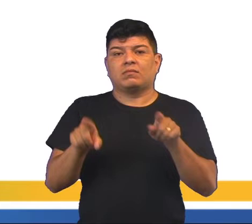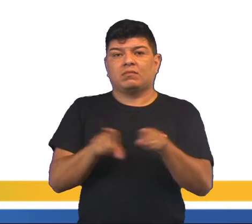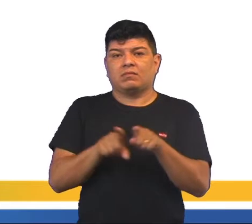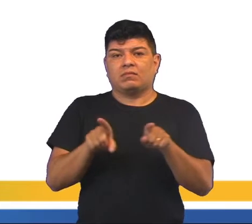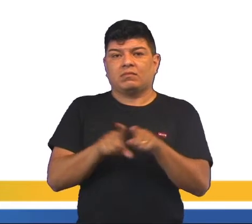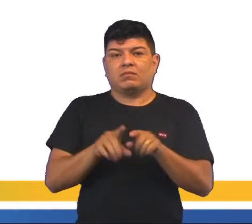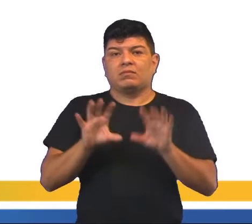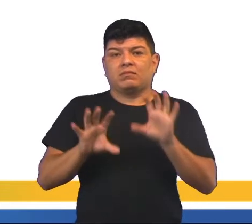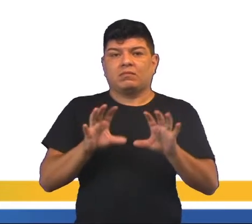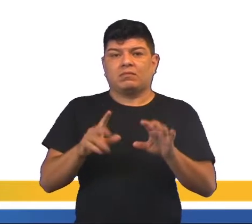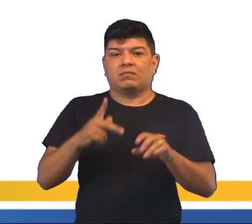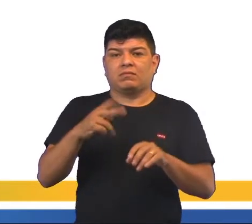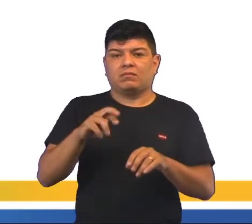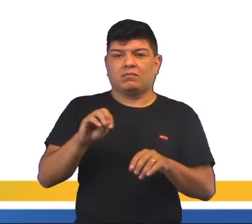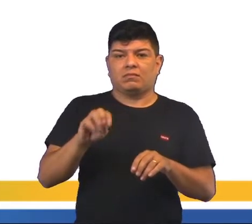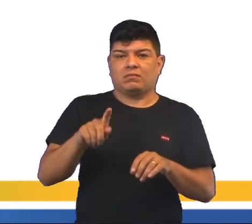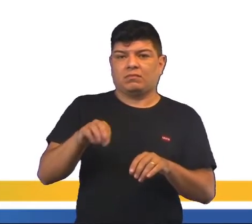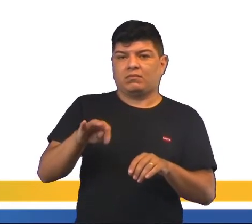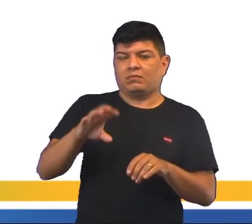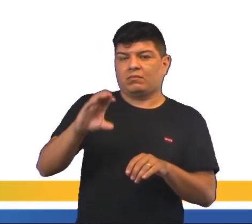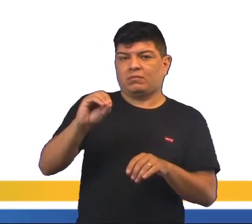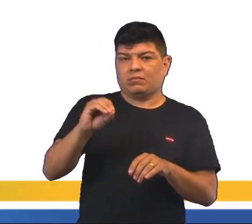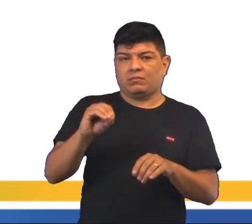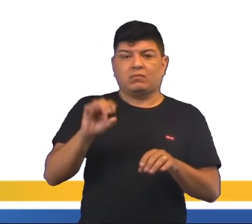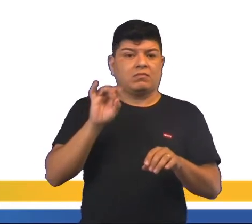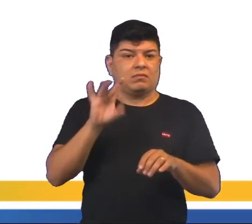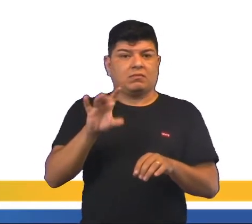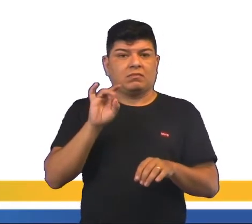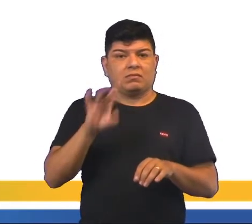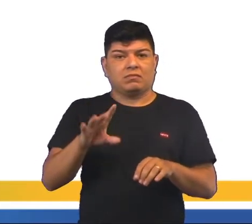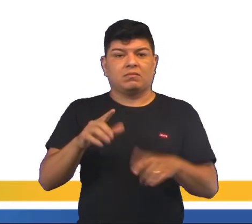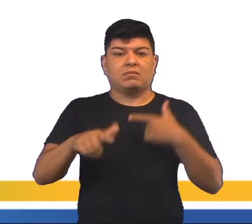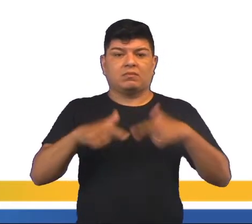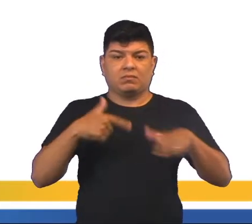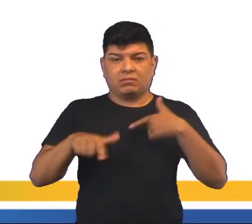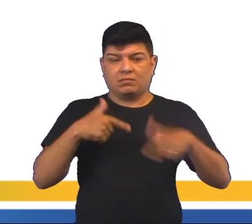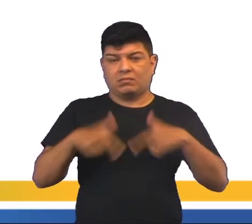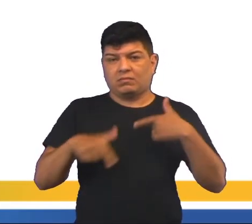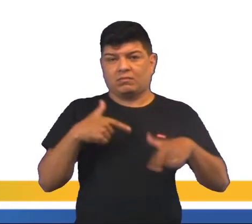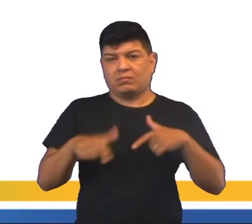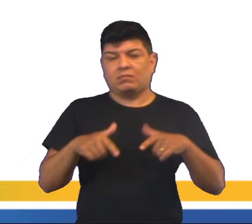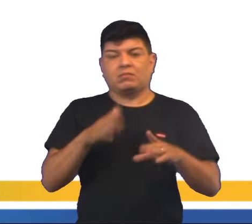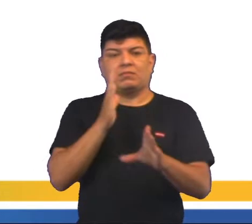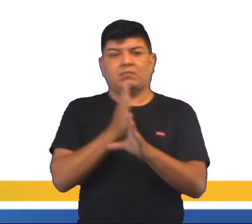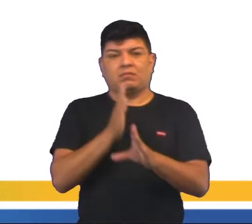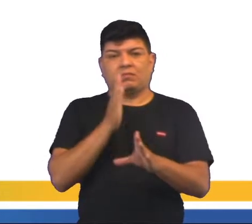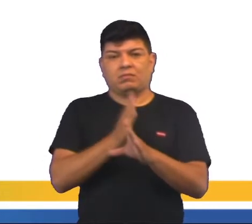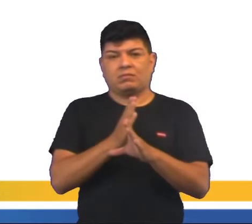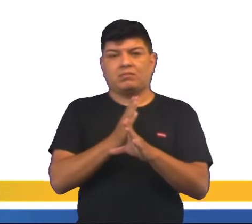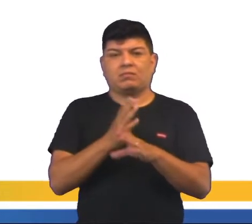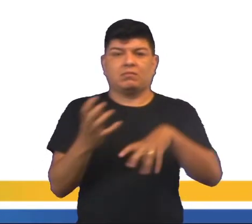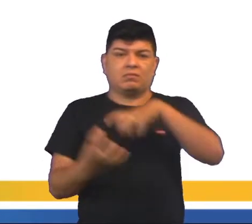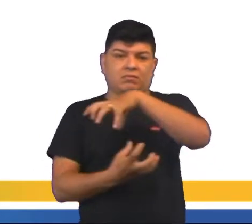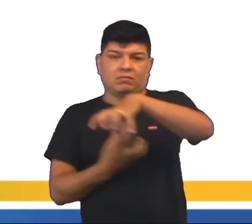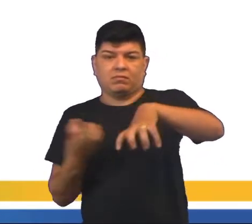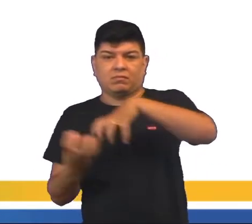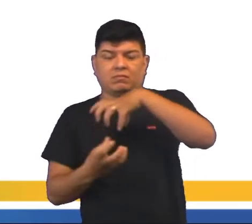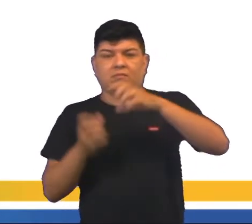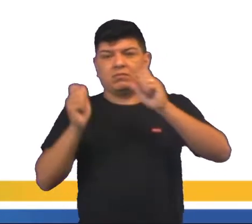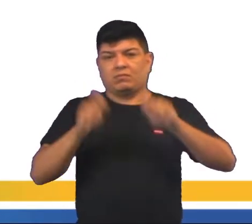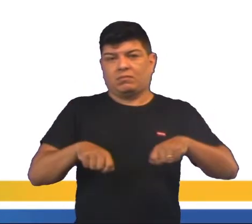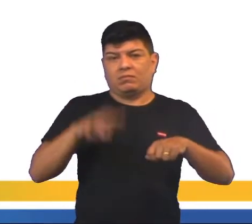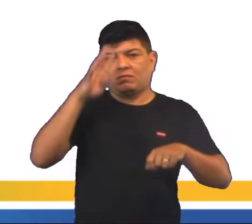cabe agir é o proletariado. Segundo Marx, só as classes trabalhadoras, através da ação revolucionária,